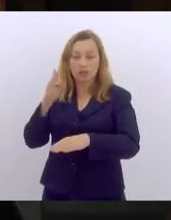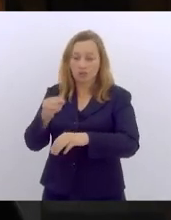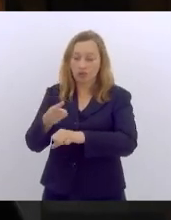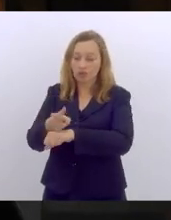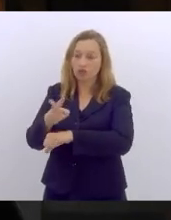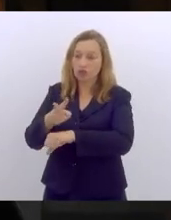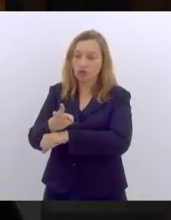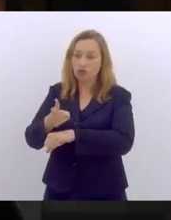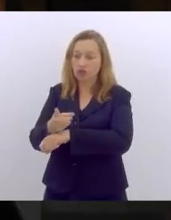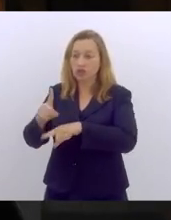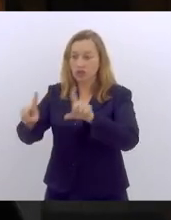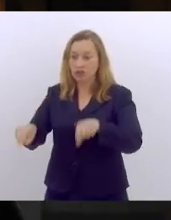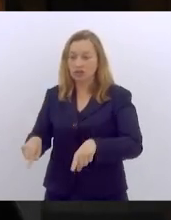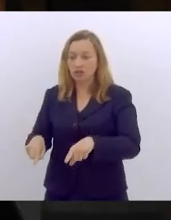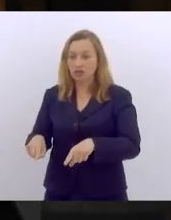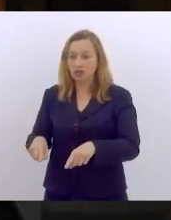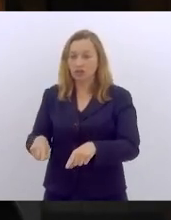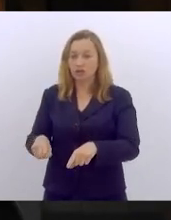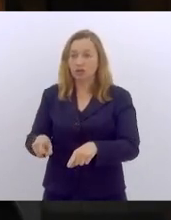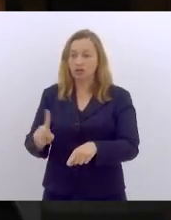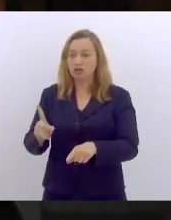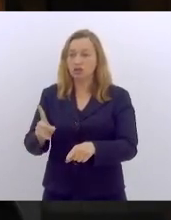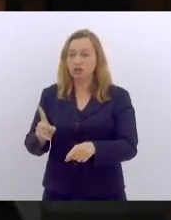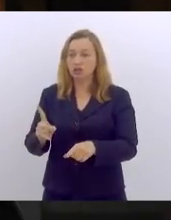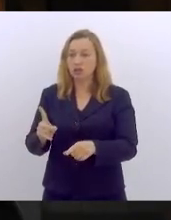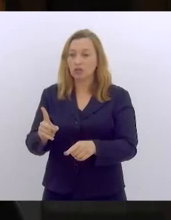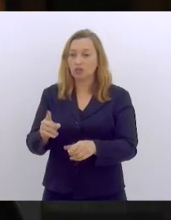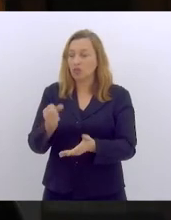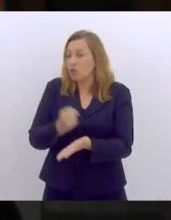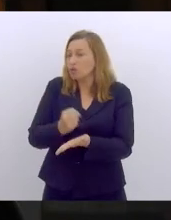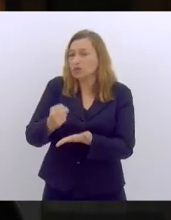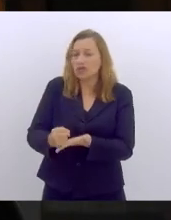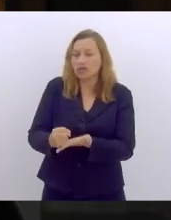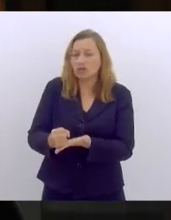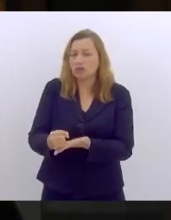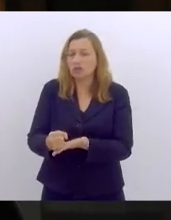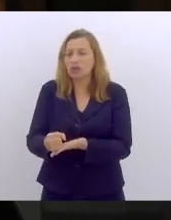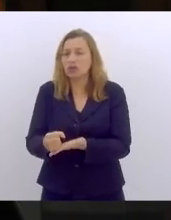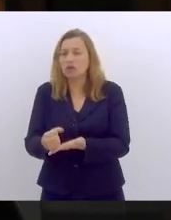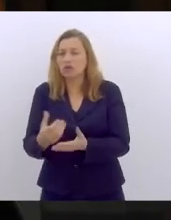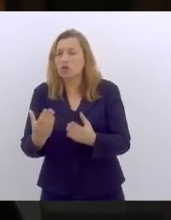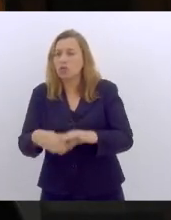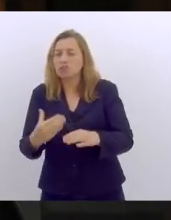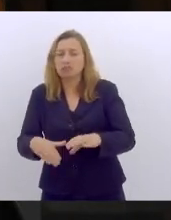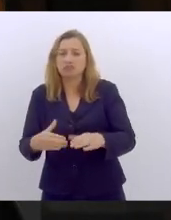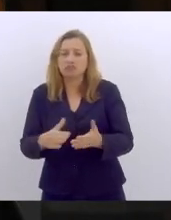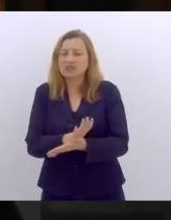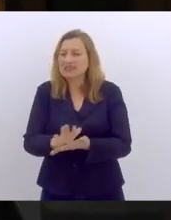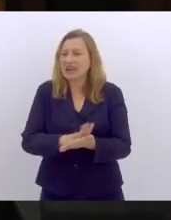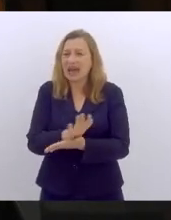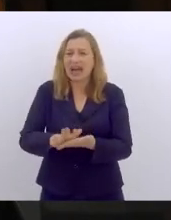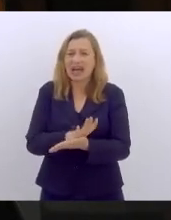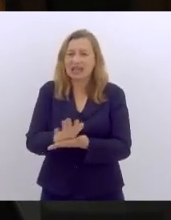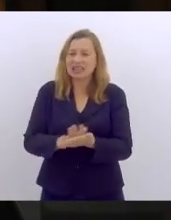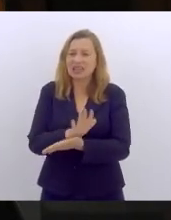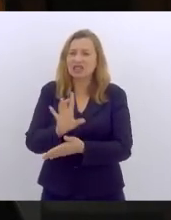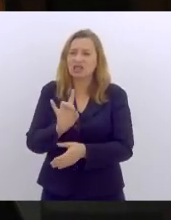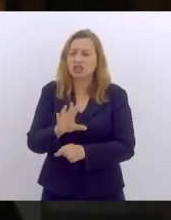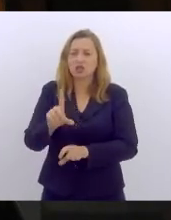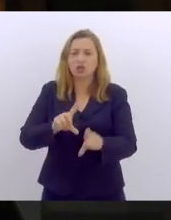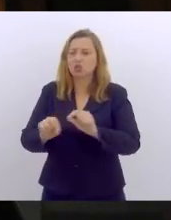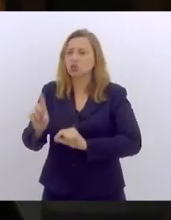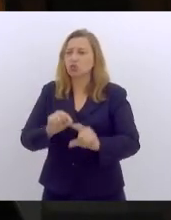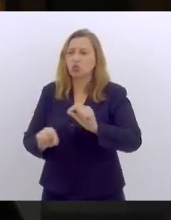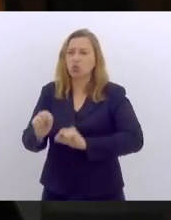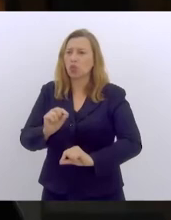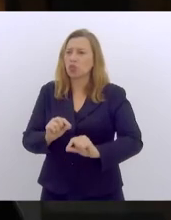admitiu, sem concurso público, sem critério de seleção, numa forma mais anárquica,